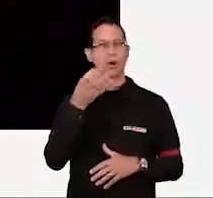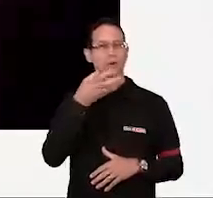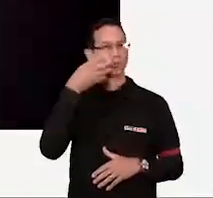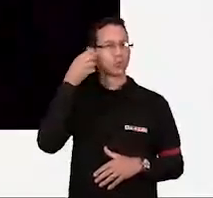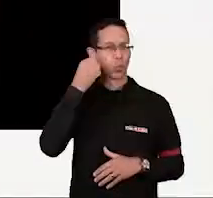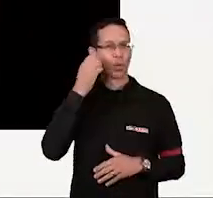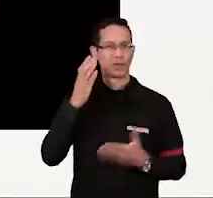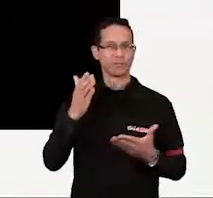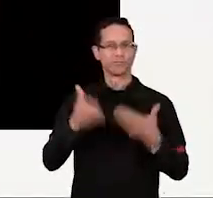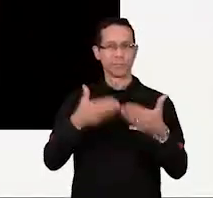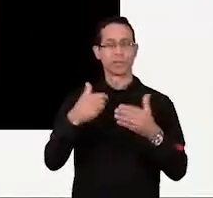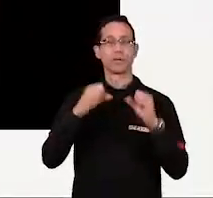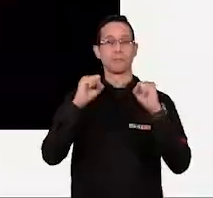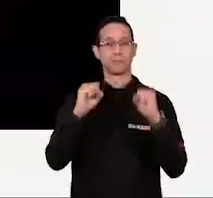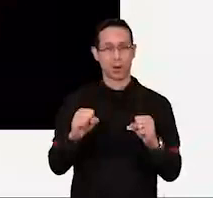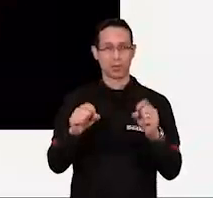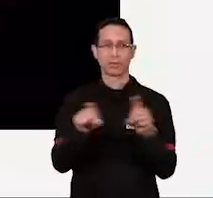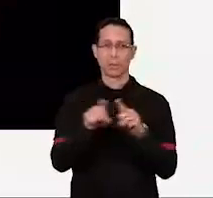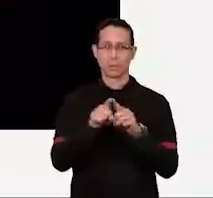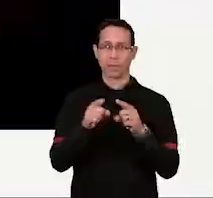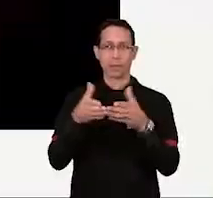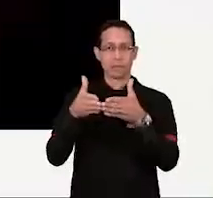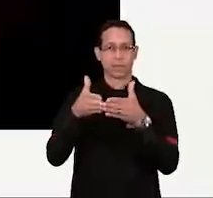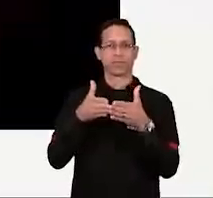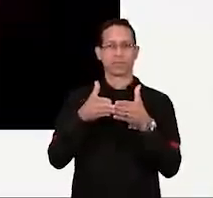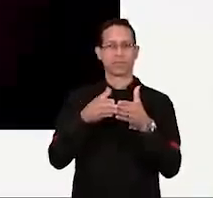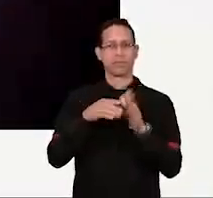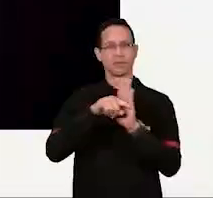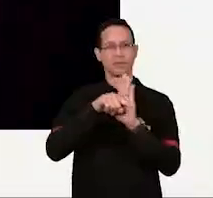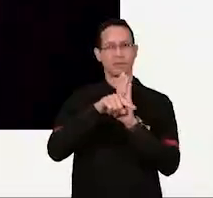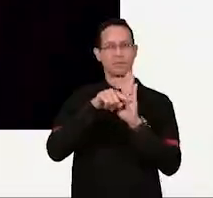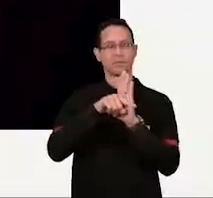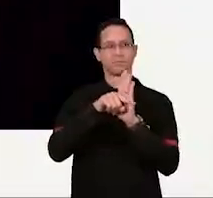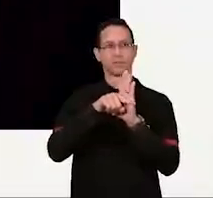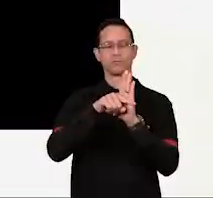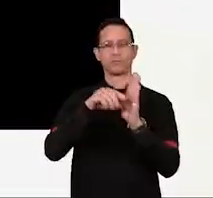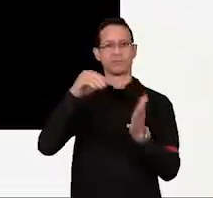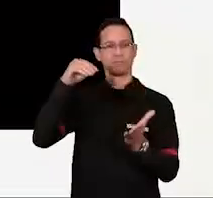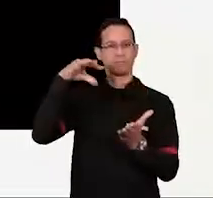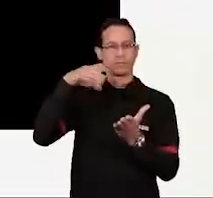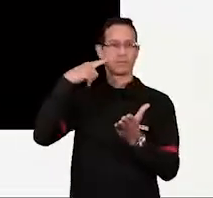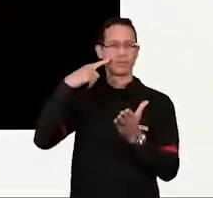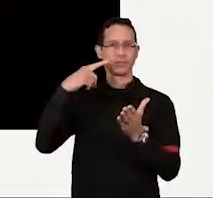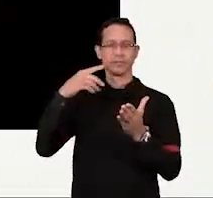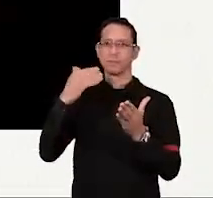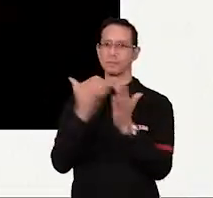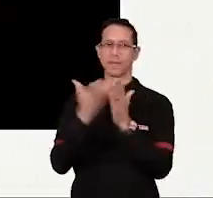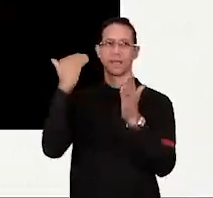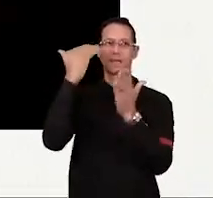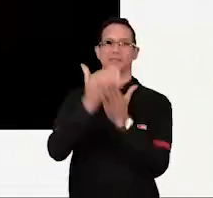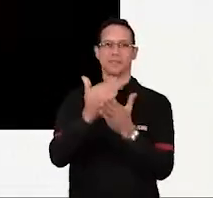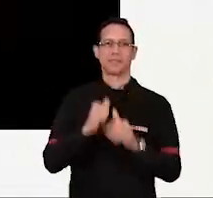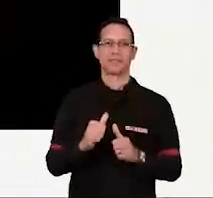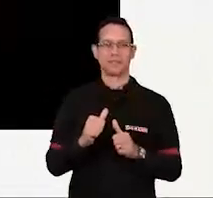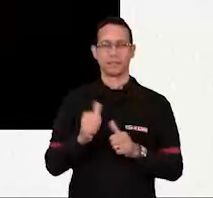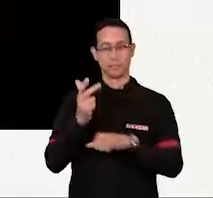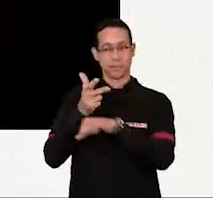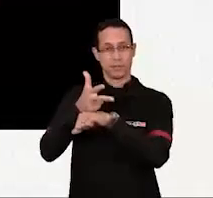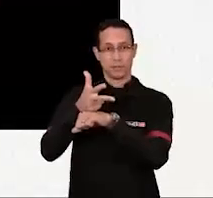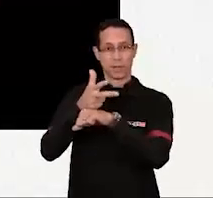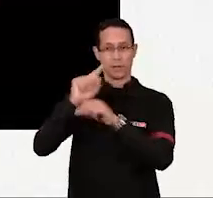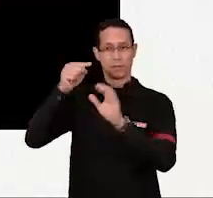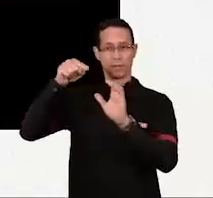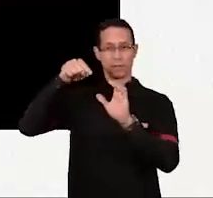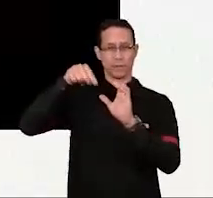coisas. Provavelmente eu solicitaria um exame de imagem avançado. Então, às vezes, a autoendoscopia faz com que a gente dê um passo